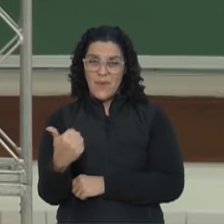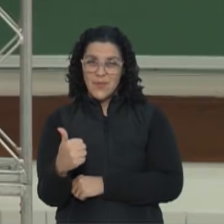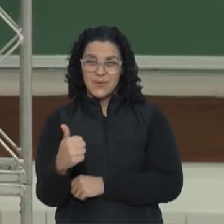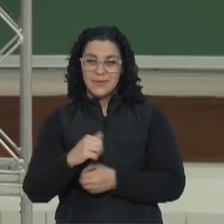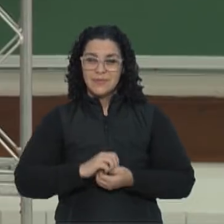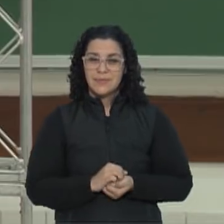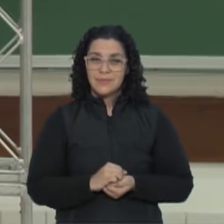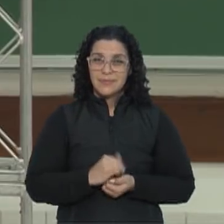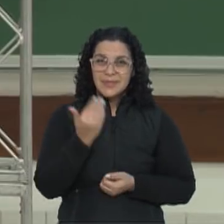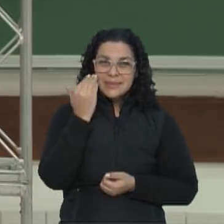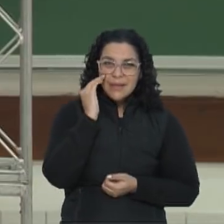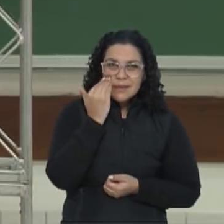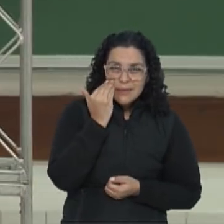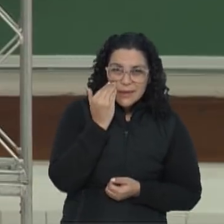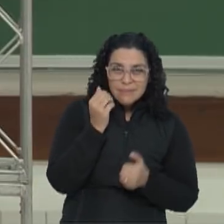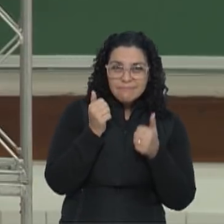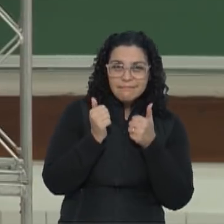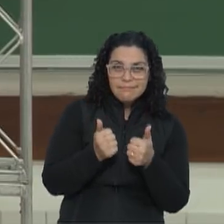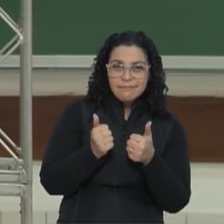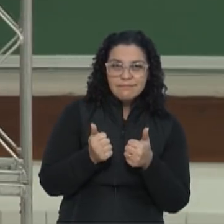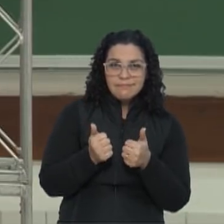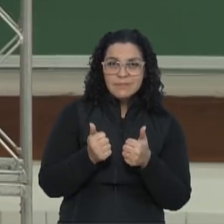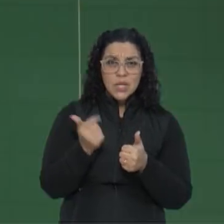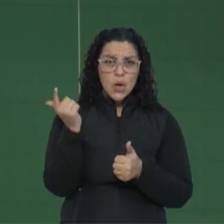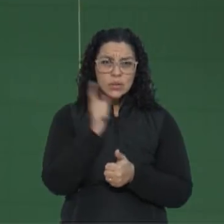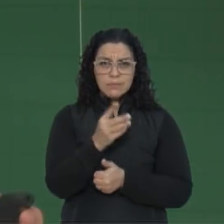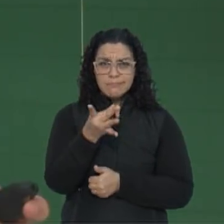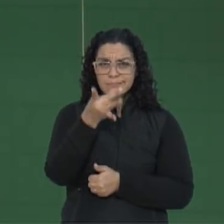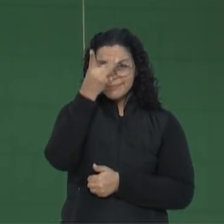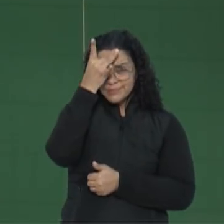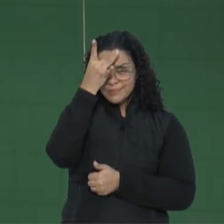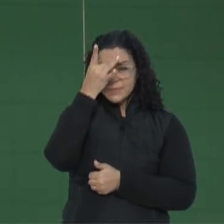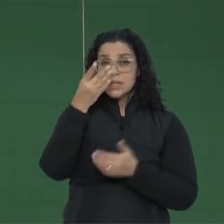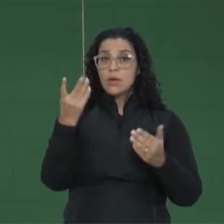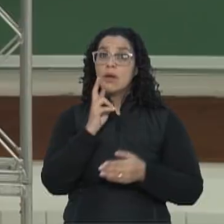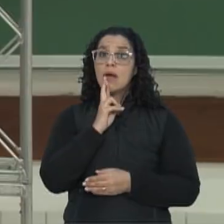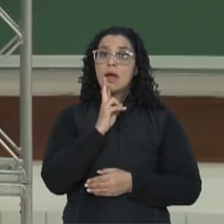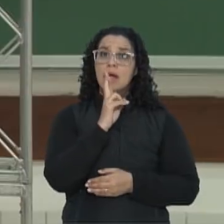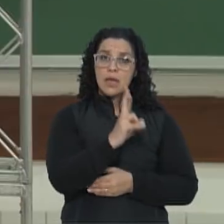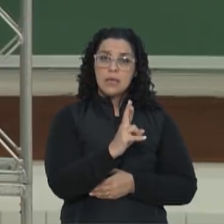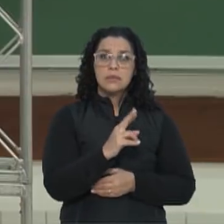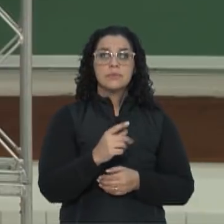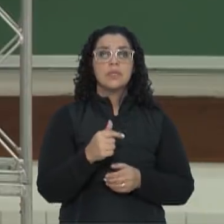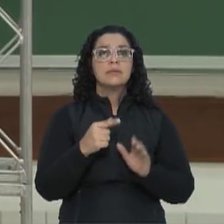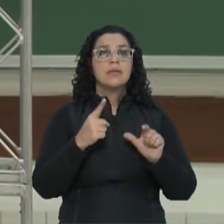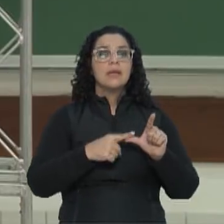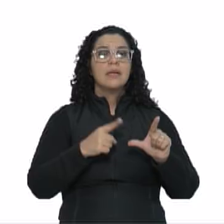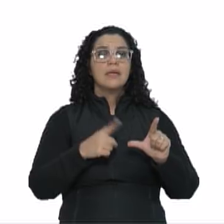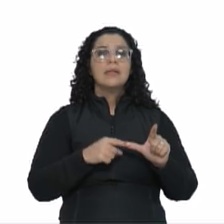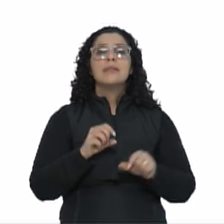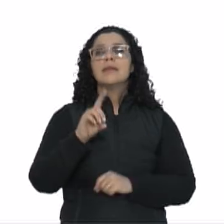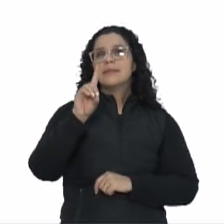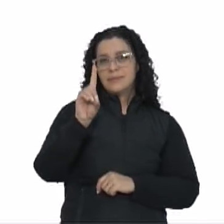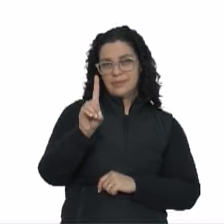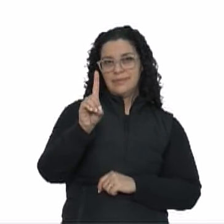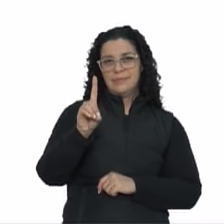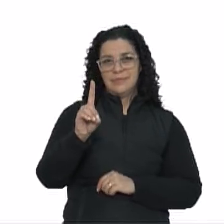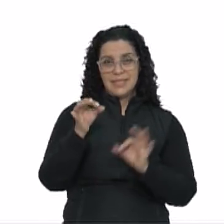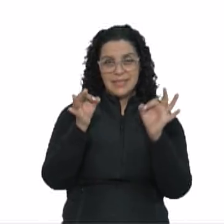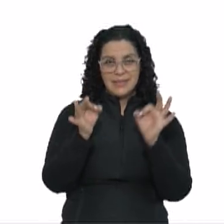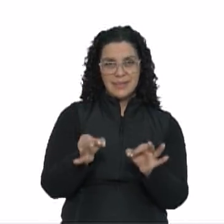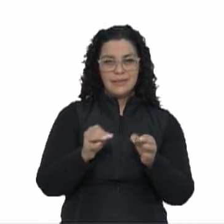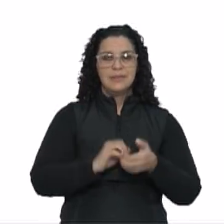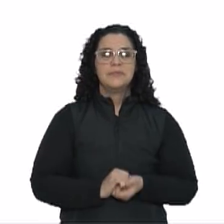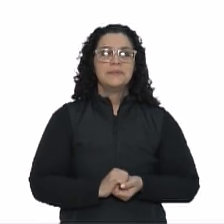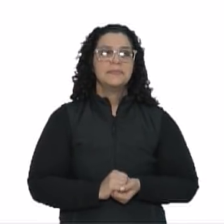R$2,11. Tudo bem, pessoal? Deu para gravar isso? Então, a resposta é a letra D,